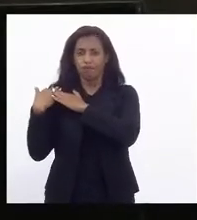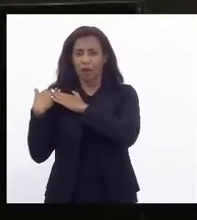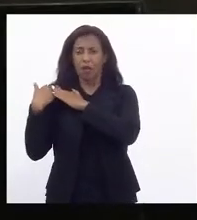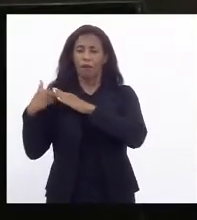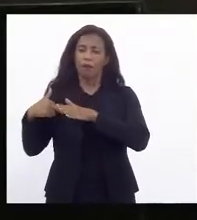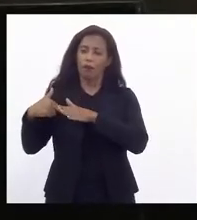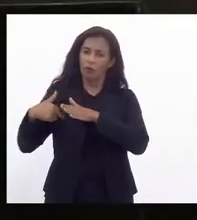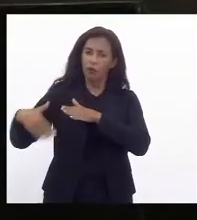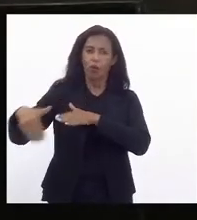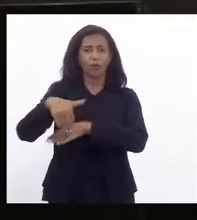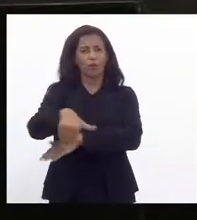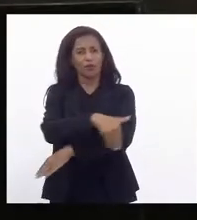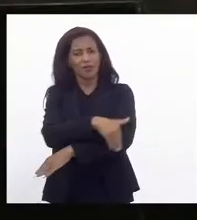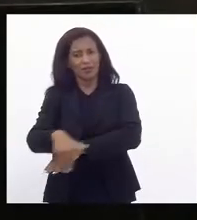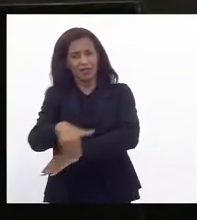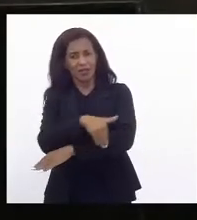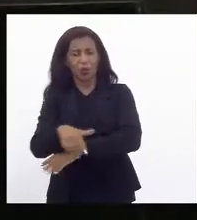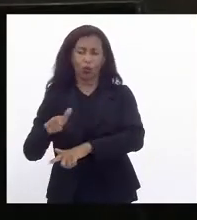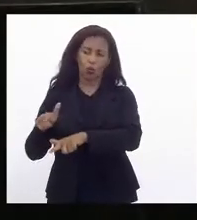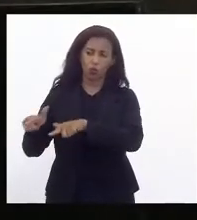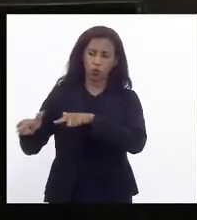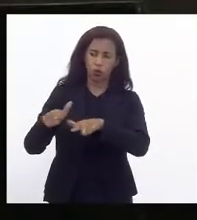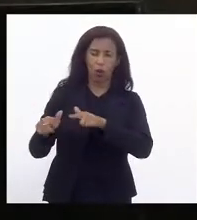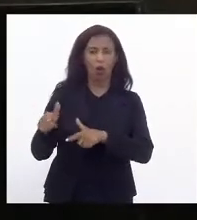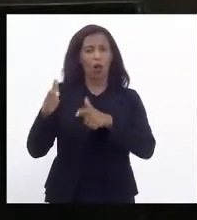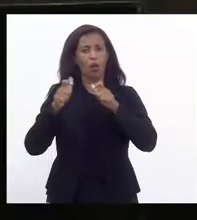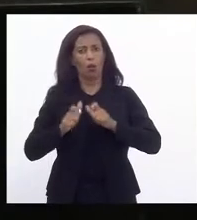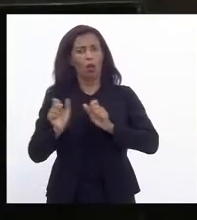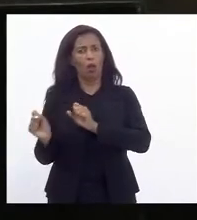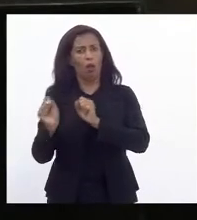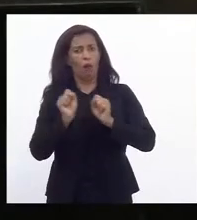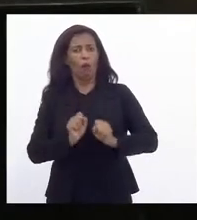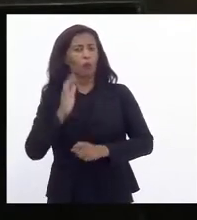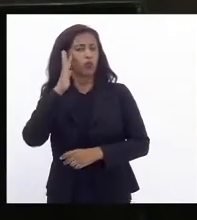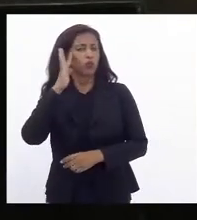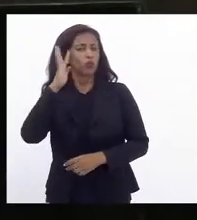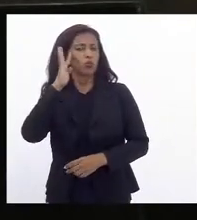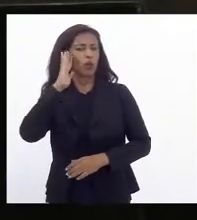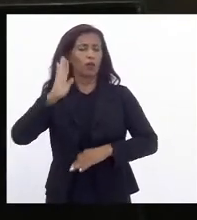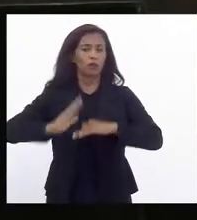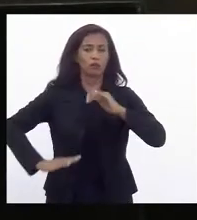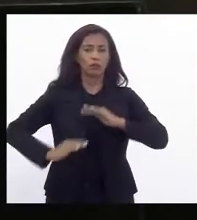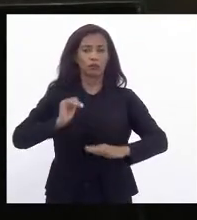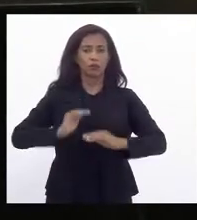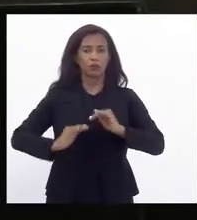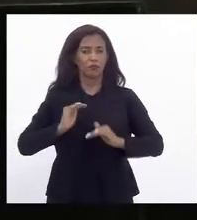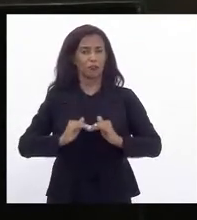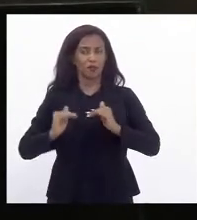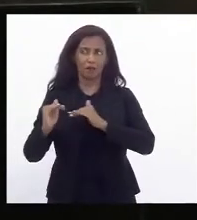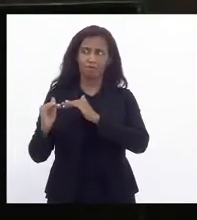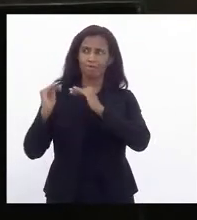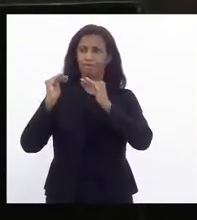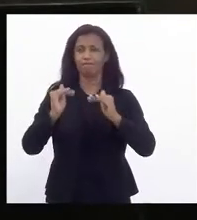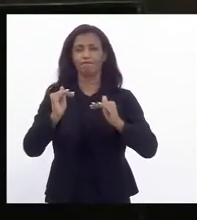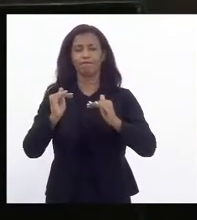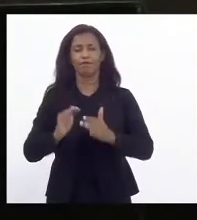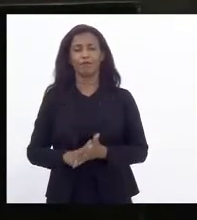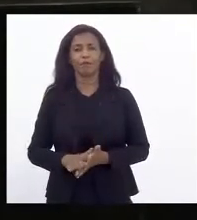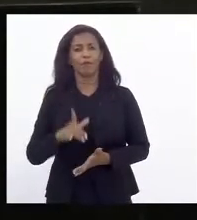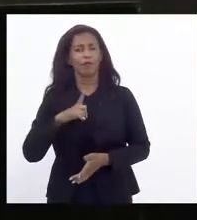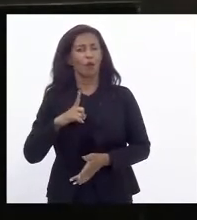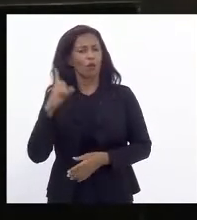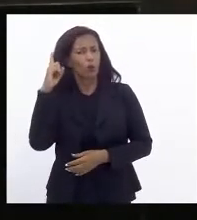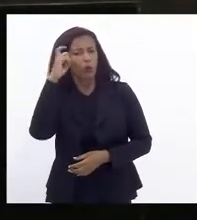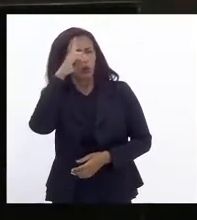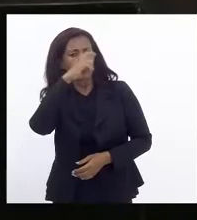ruas, para que ocupássemos os espaços de poder e sonhássemos em ser profissionais de algo. Então, é muito